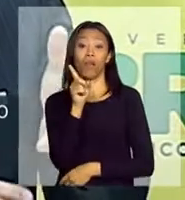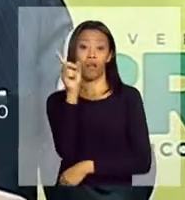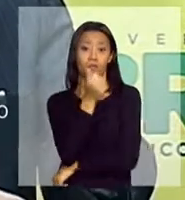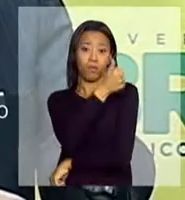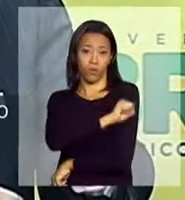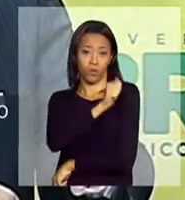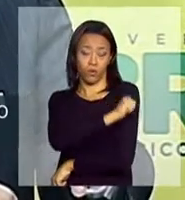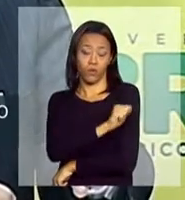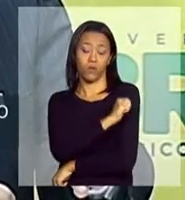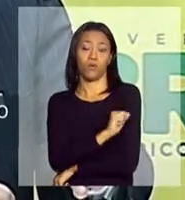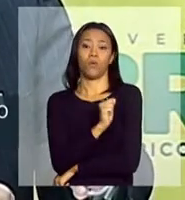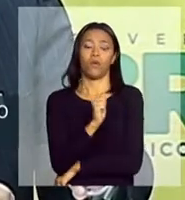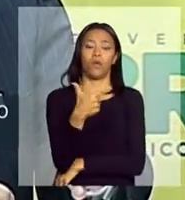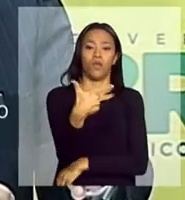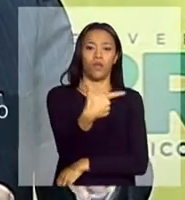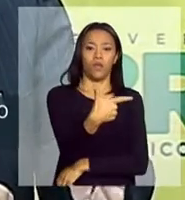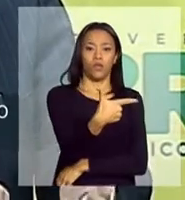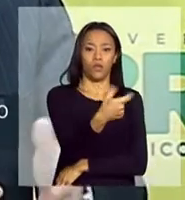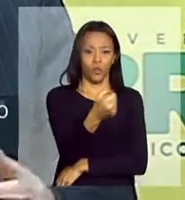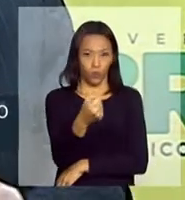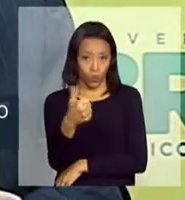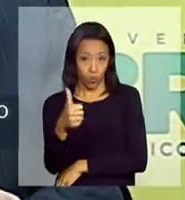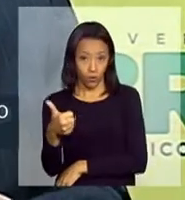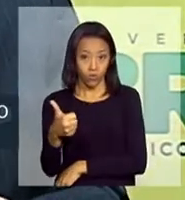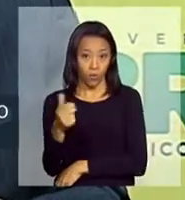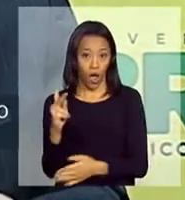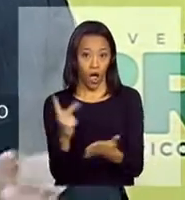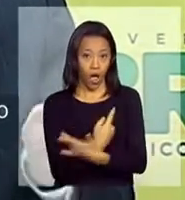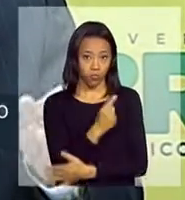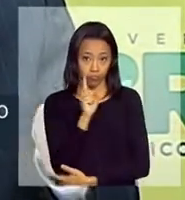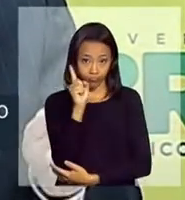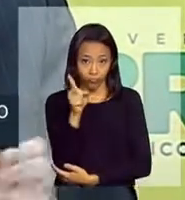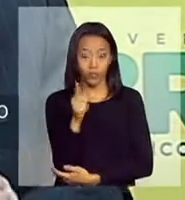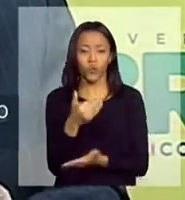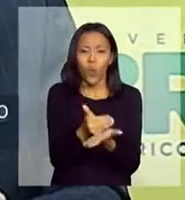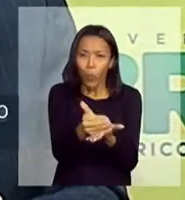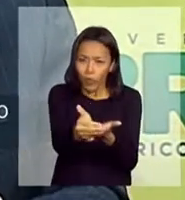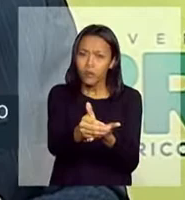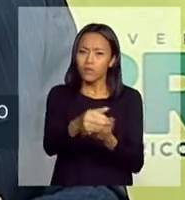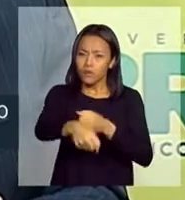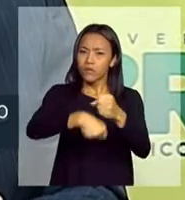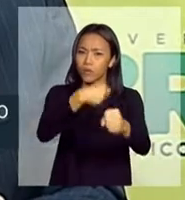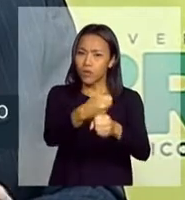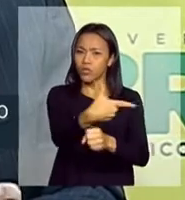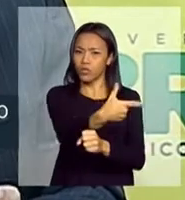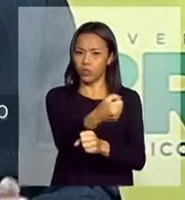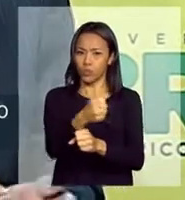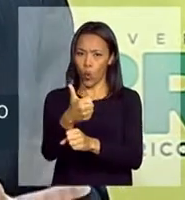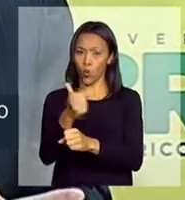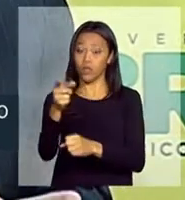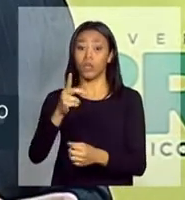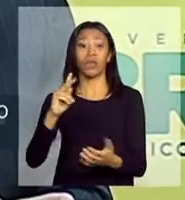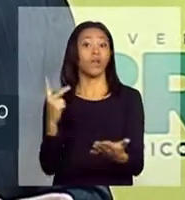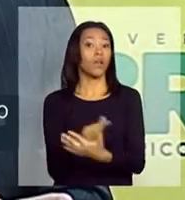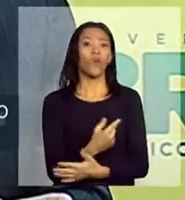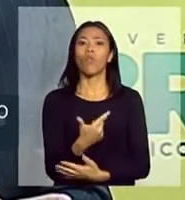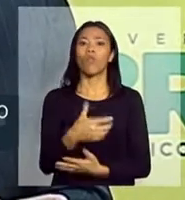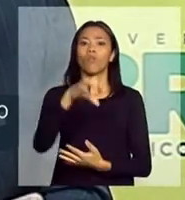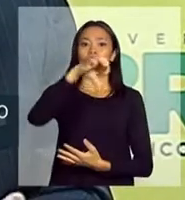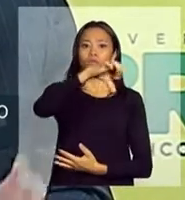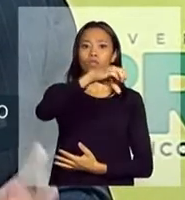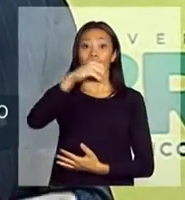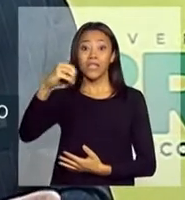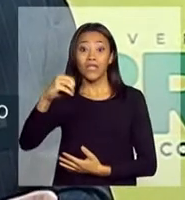Janeiro em 2011 Oi Nice 2011 nós tivemos ali 900 mortos